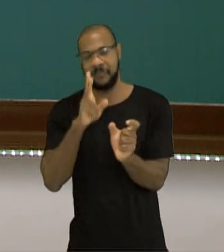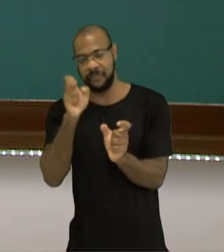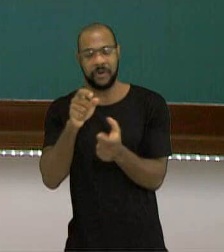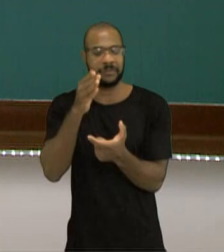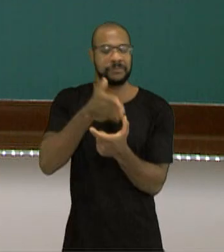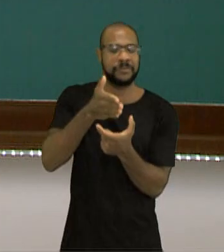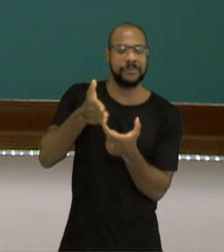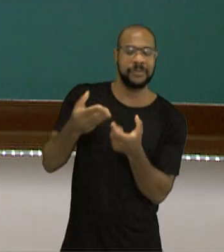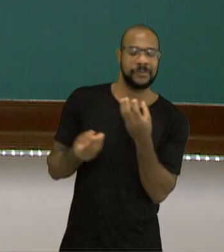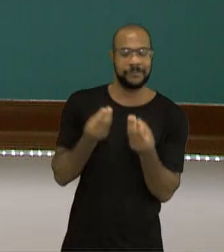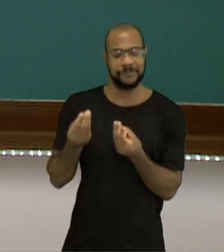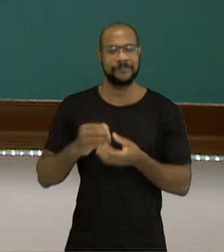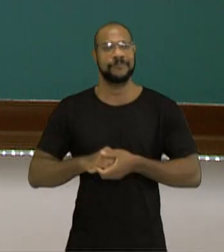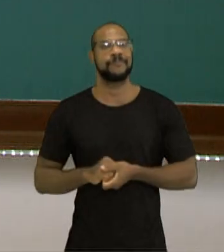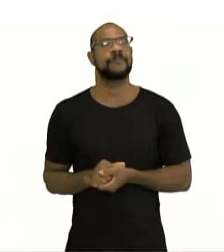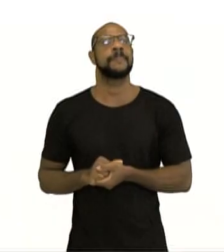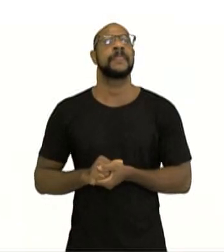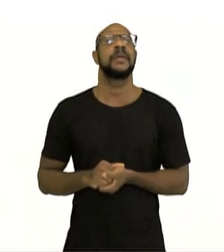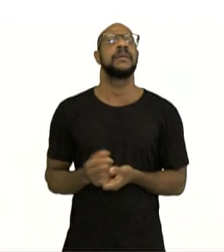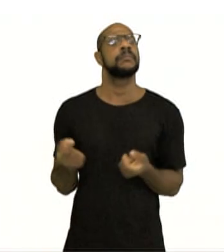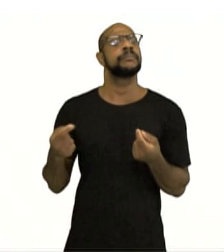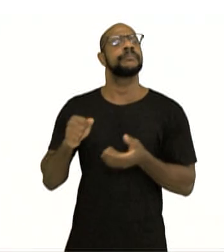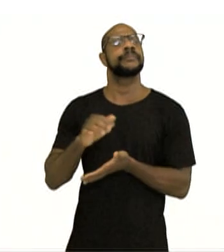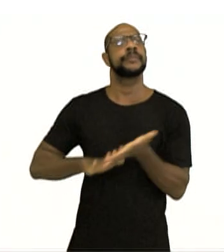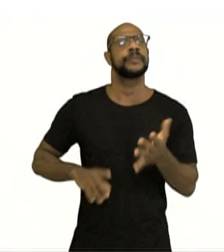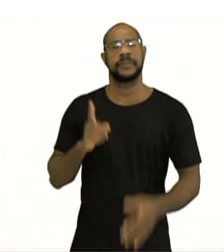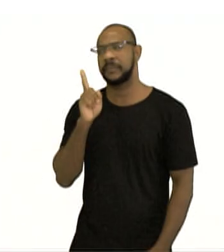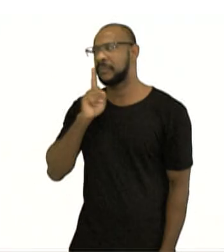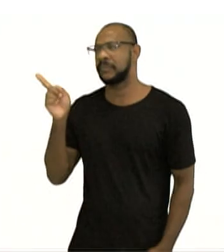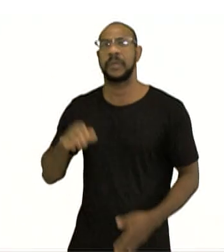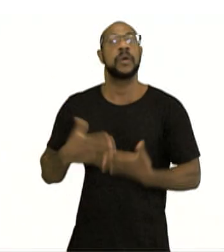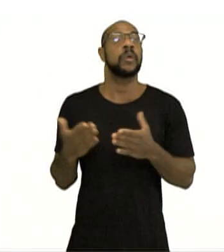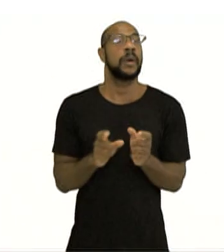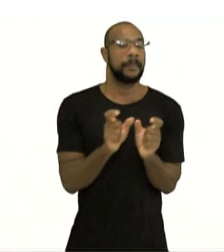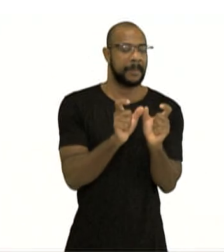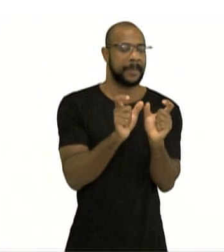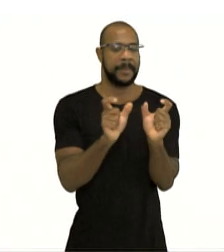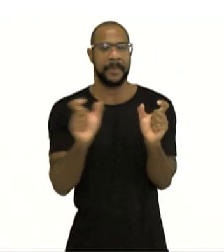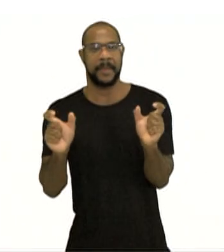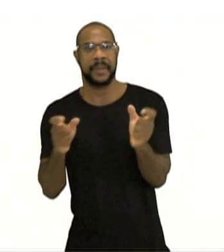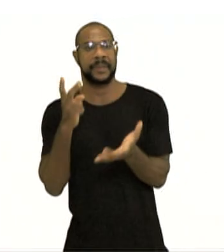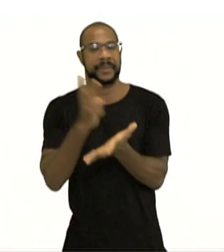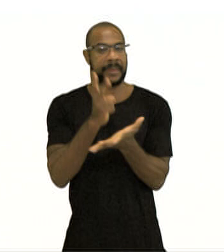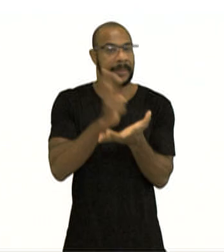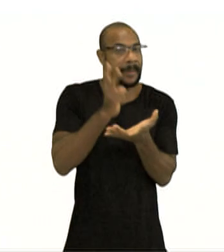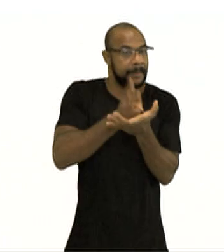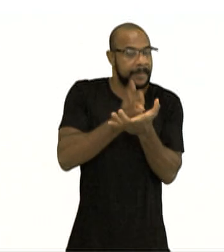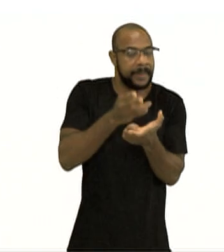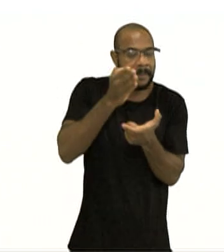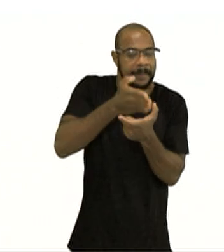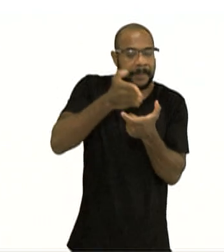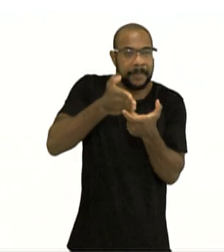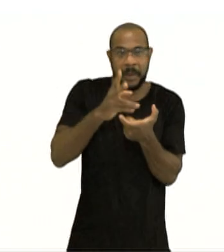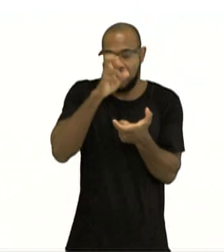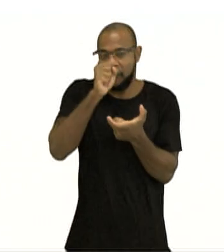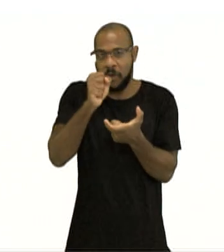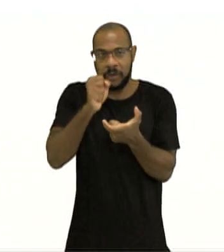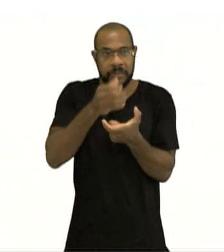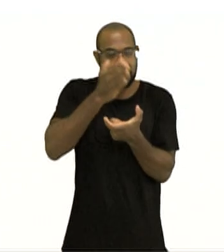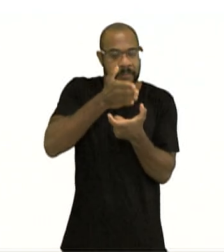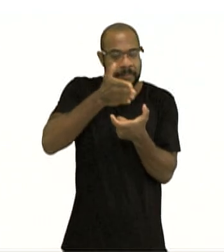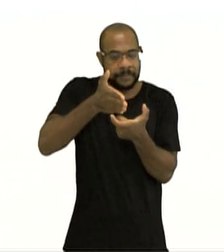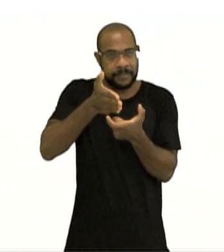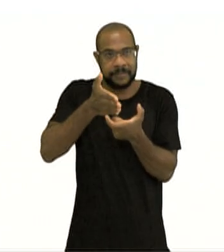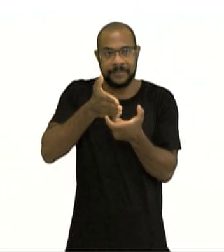Um quiz rapidinho para você. Qual a sequência de palavras apresenta a mesma sílaba tônica? Ou seja,